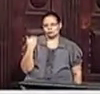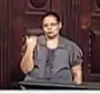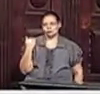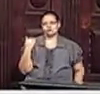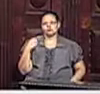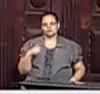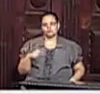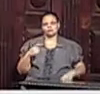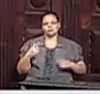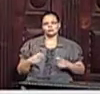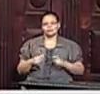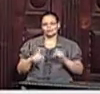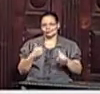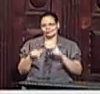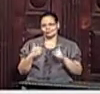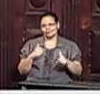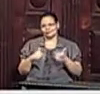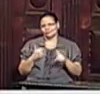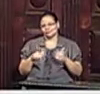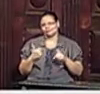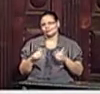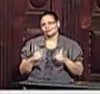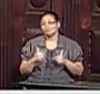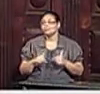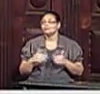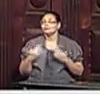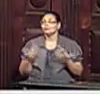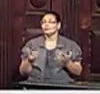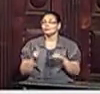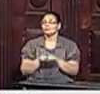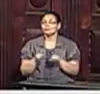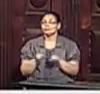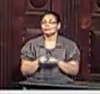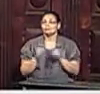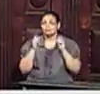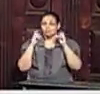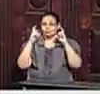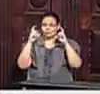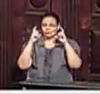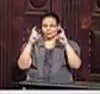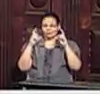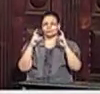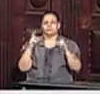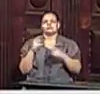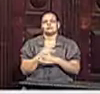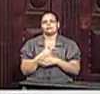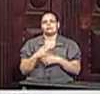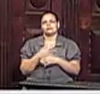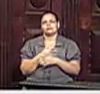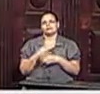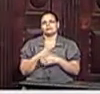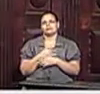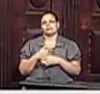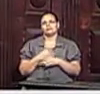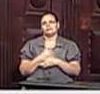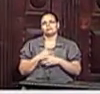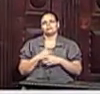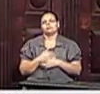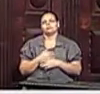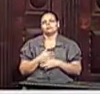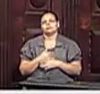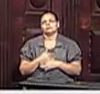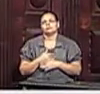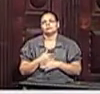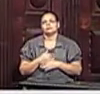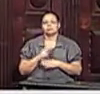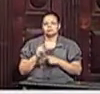ali trabalhando. Mas isso também traz um alerta na minha cidade para as operações